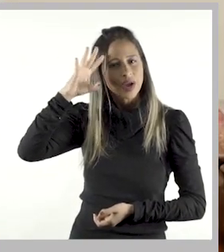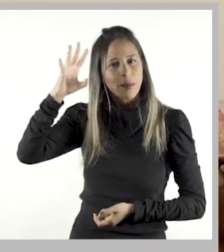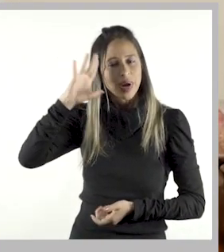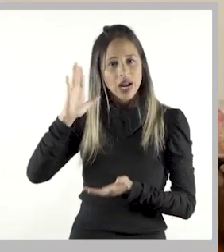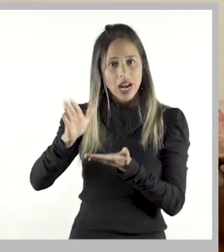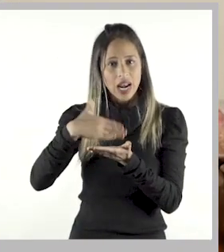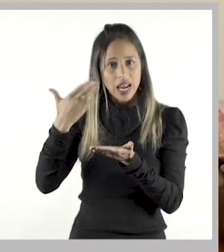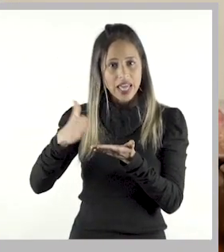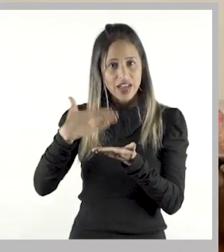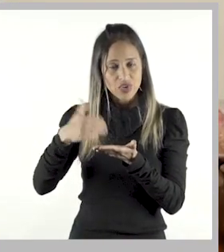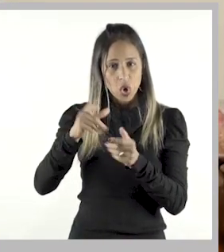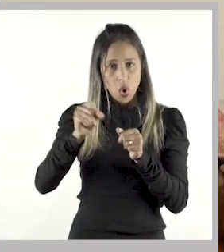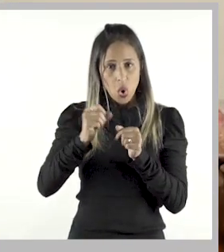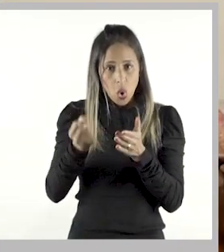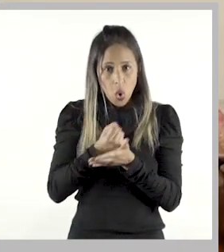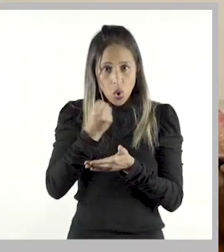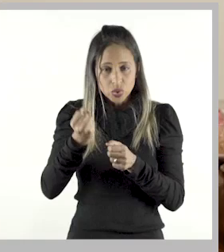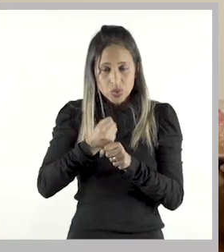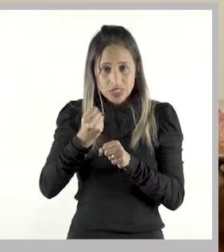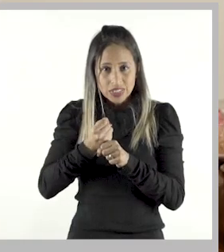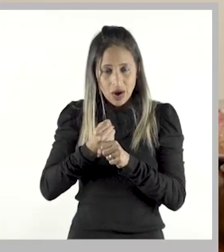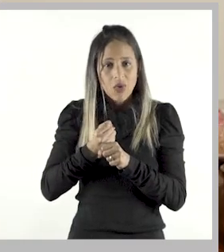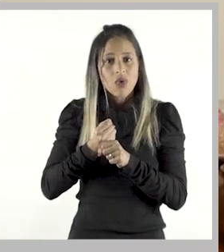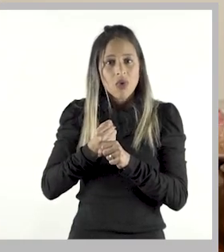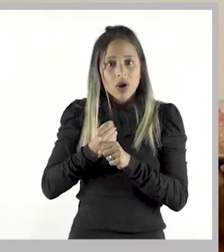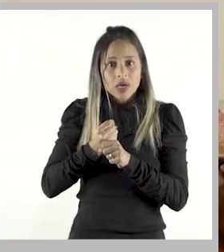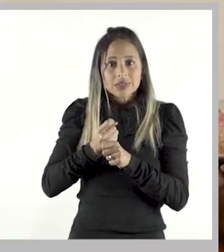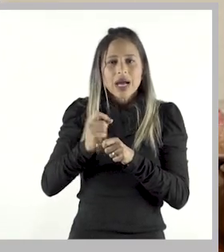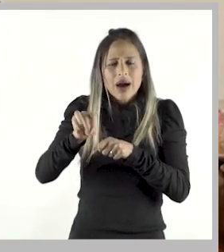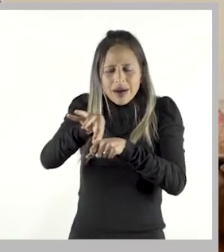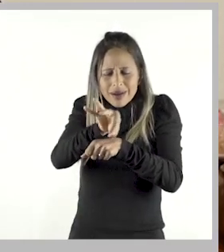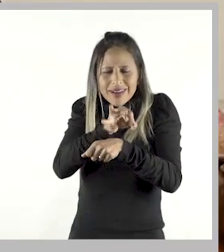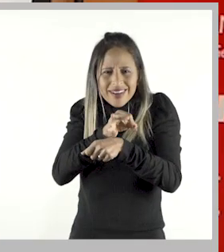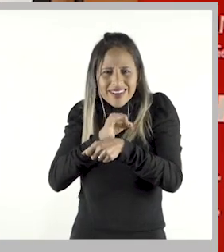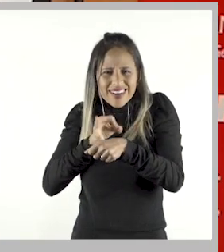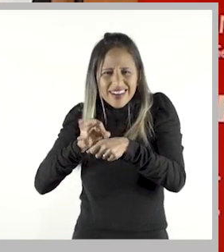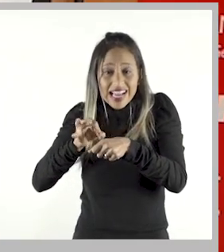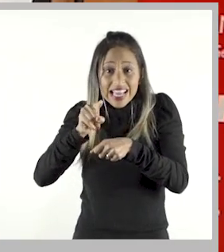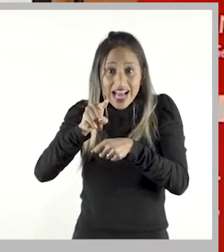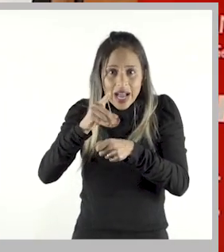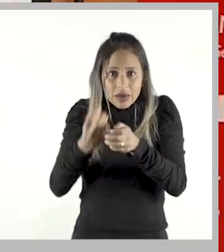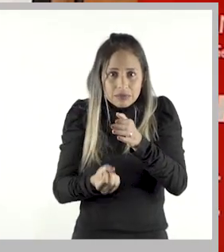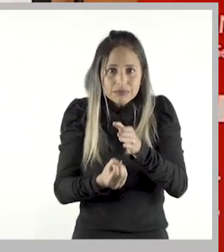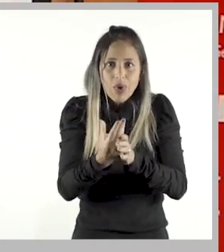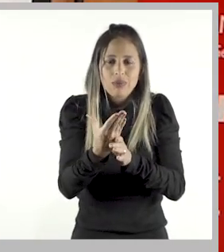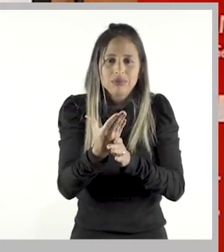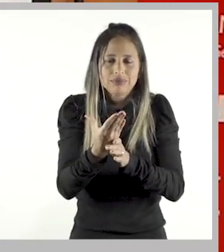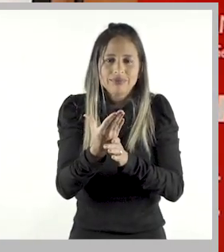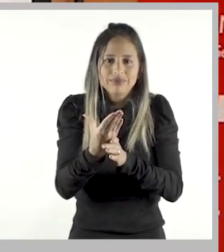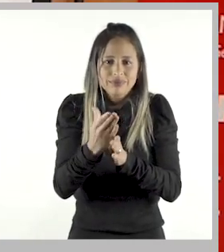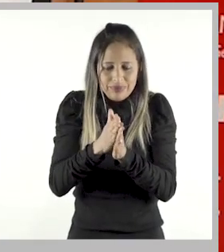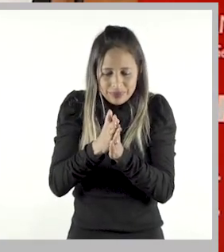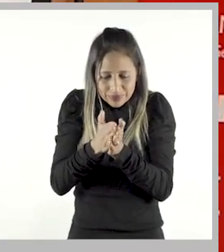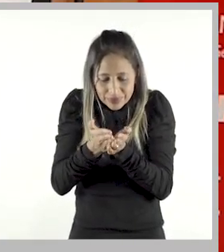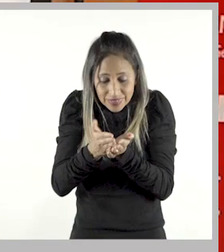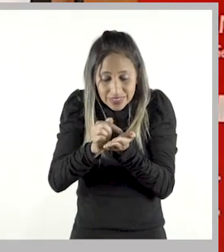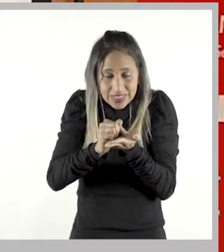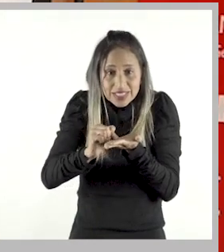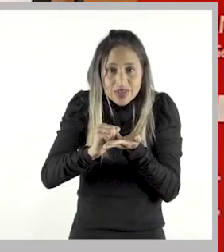da dobra, a partir da costura. É a partir daí que um livro nasce. E só que eu achei que eu poderia ir um pouco